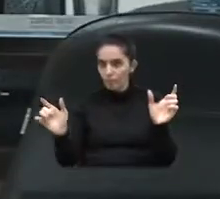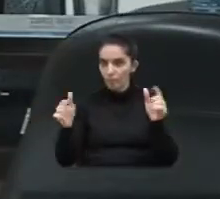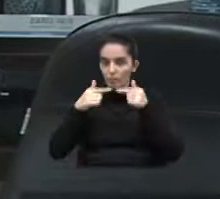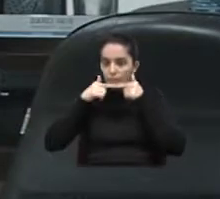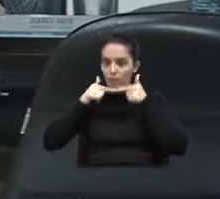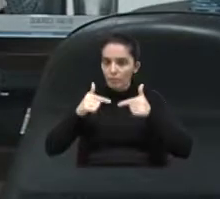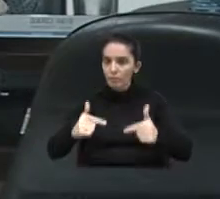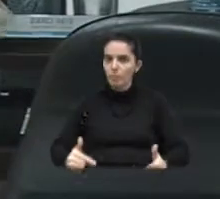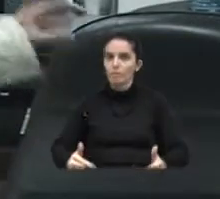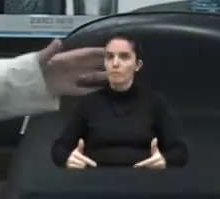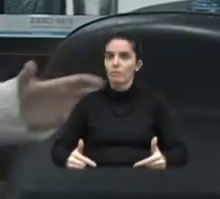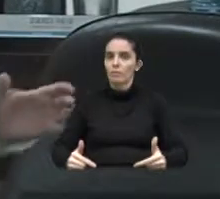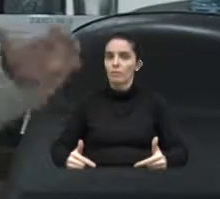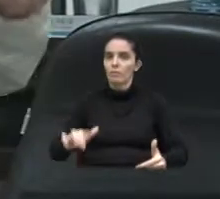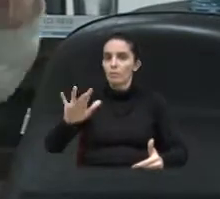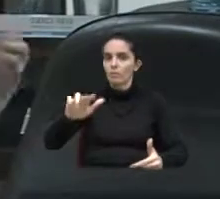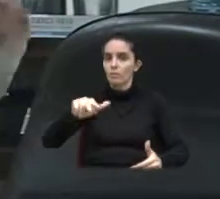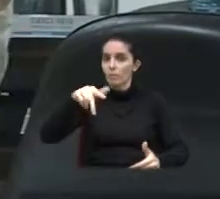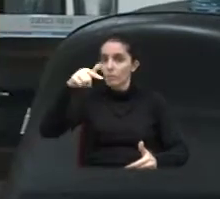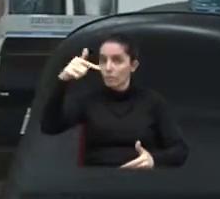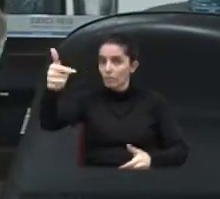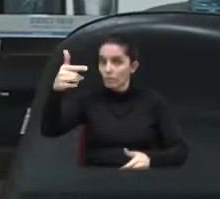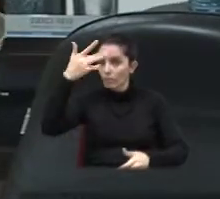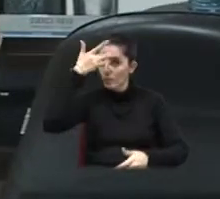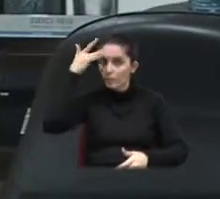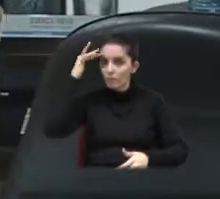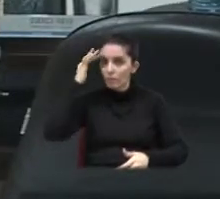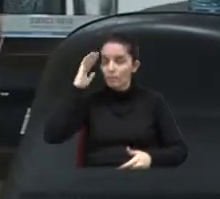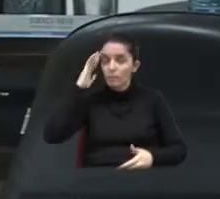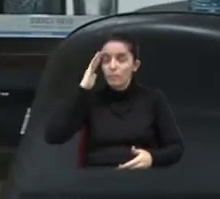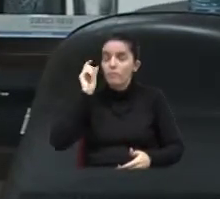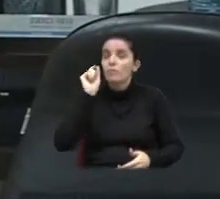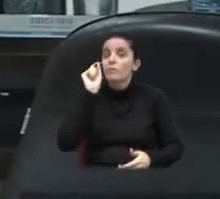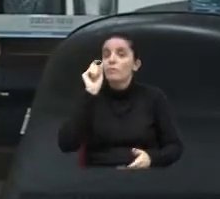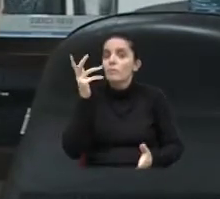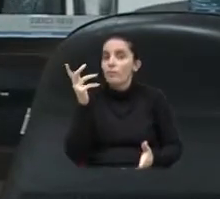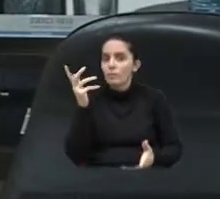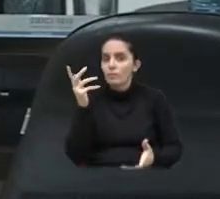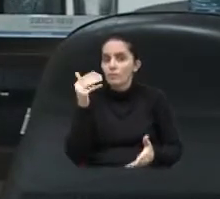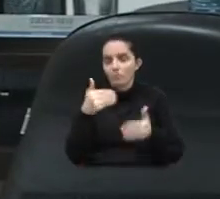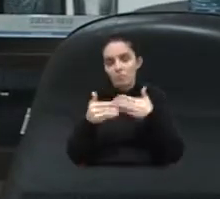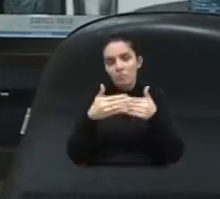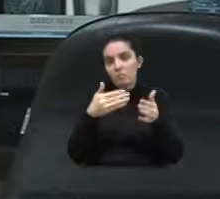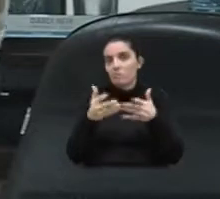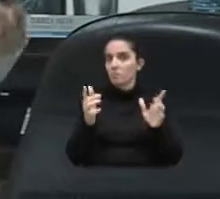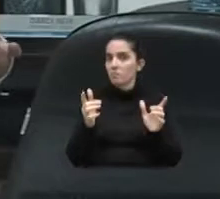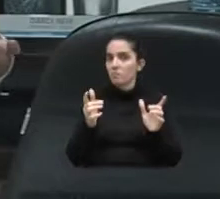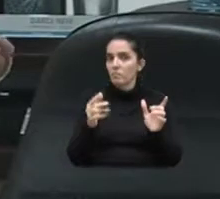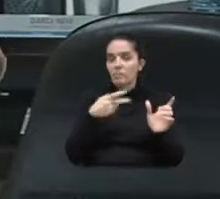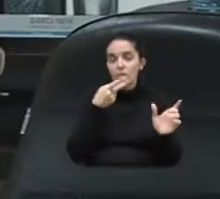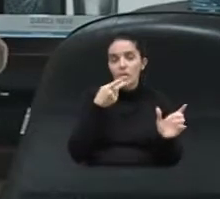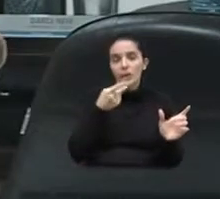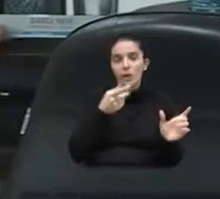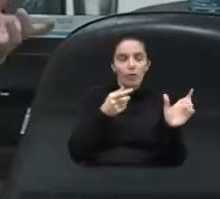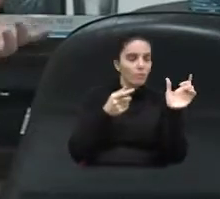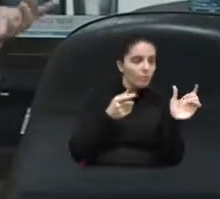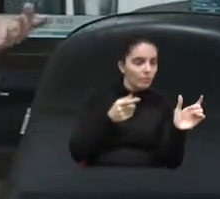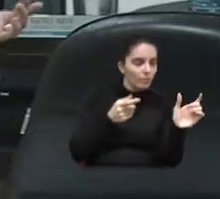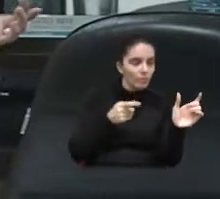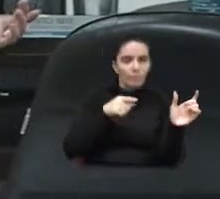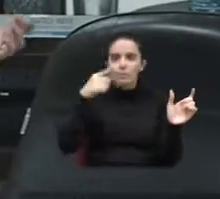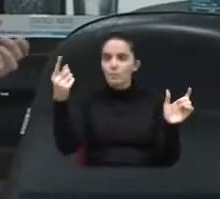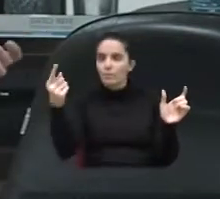fonte de mal-entendidos. Às vezes, a forma que nós colocamos algumas palavras, elas podem ser interpretadas de